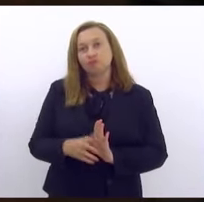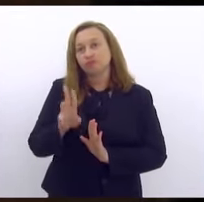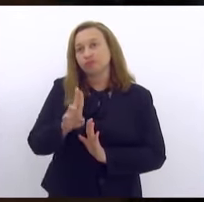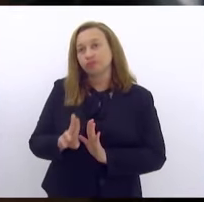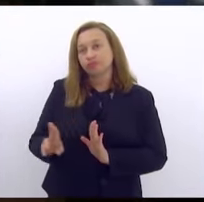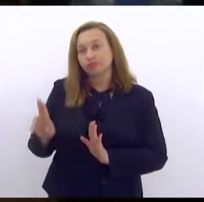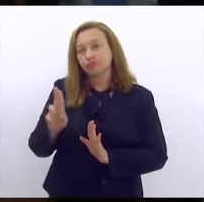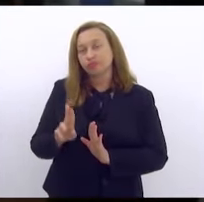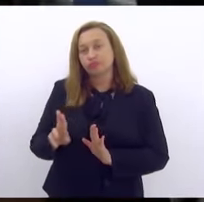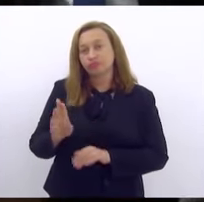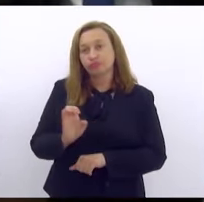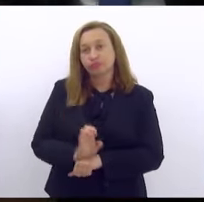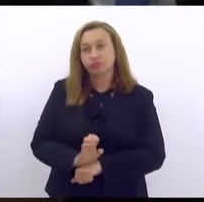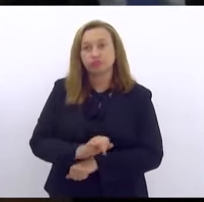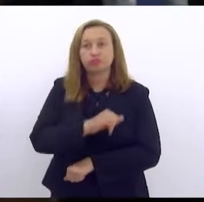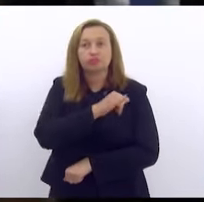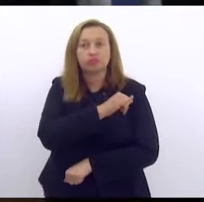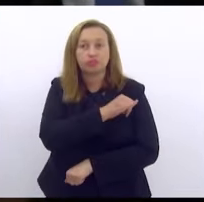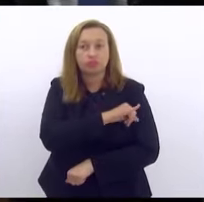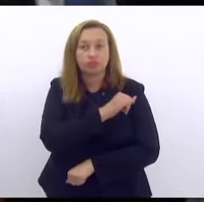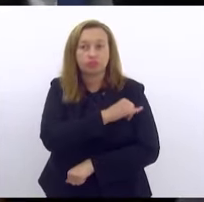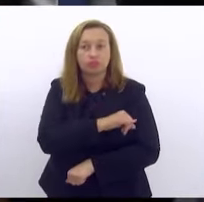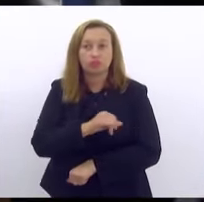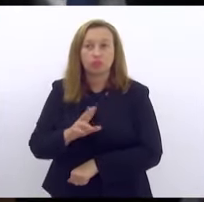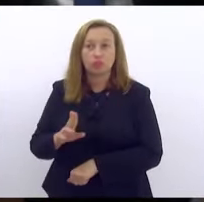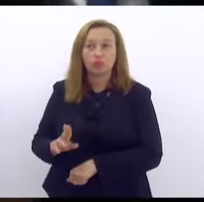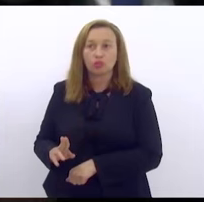Universidade Estadual do Rio de Janeiro, a UERJ,